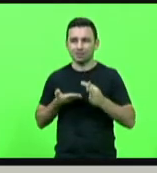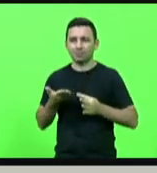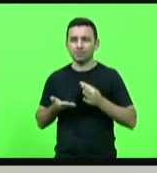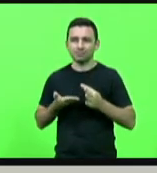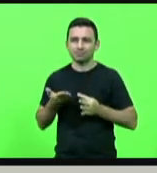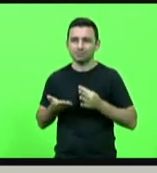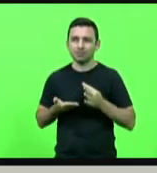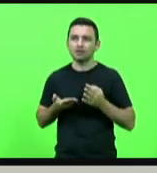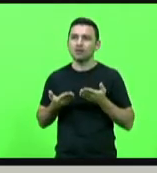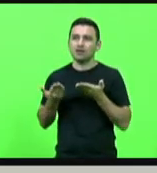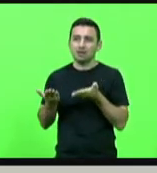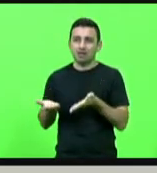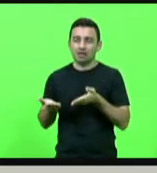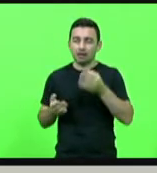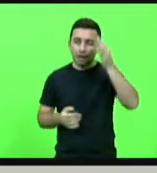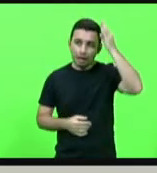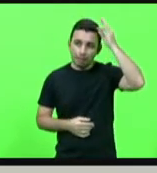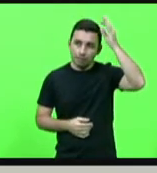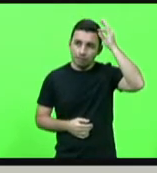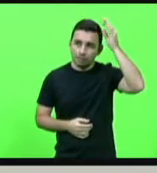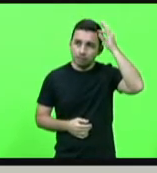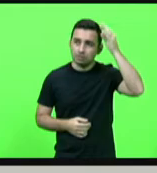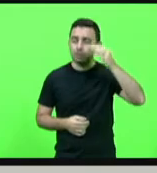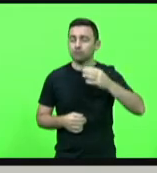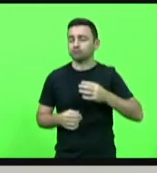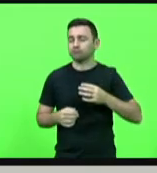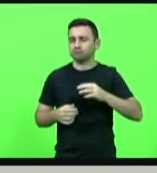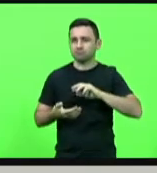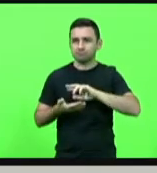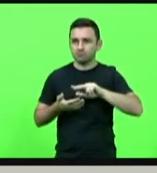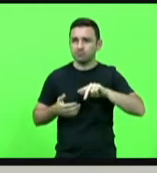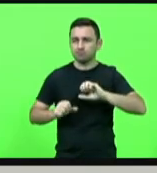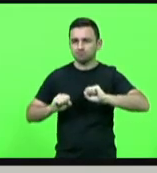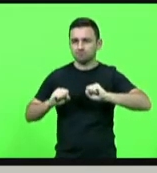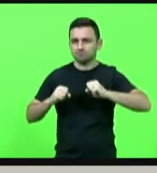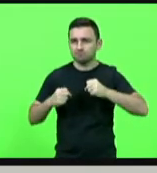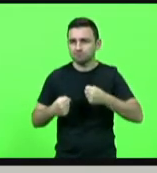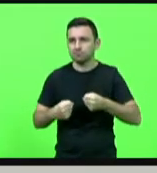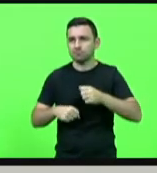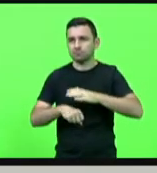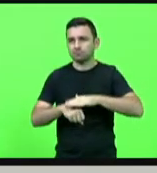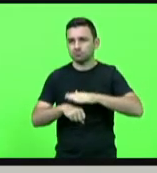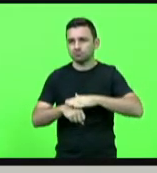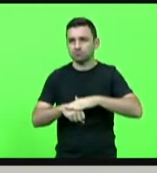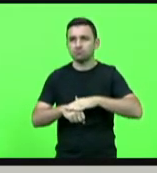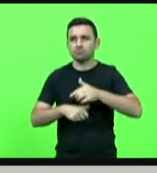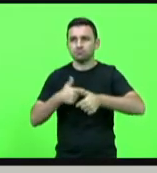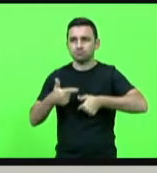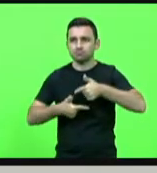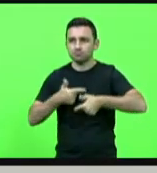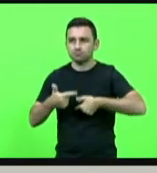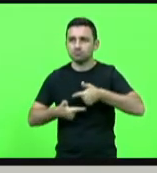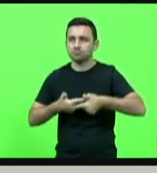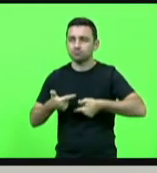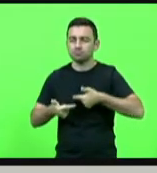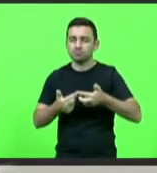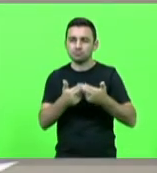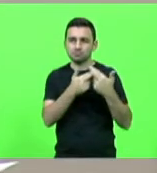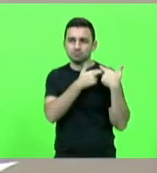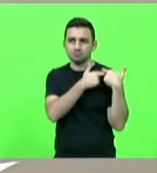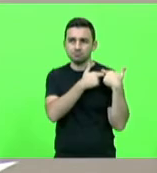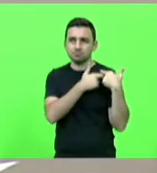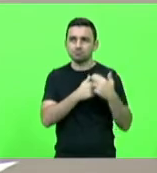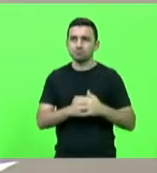Capilares e Cabeleireiros pela dedicação e atuação no desempenho de suas funções.